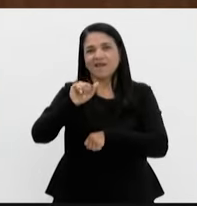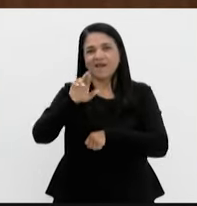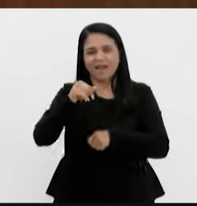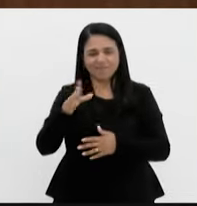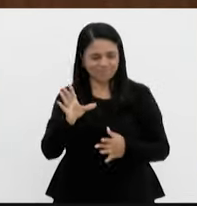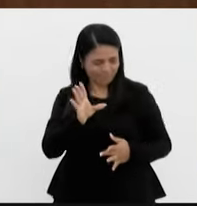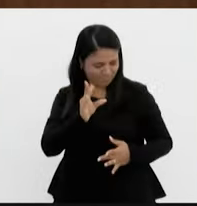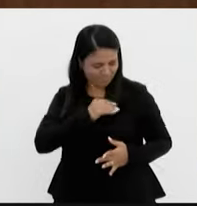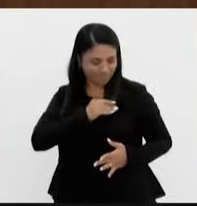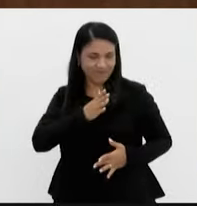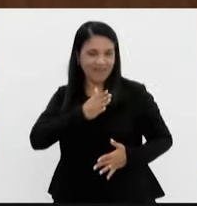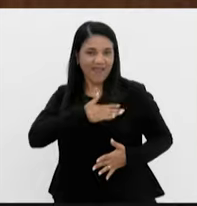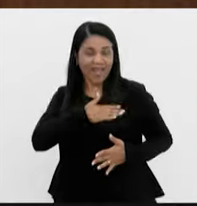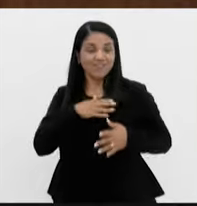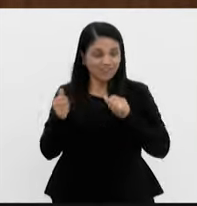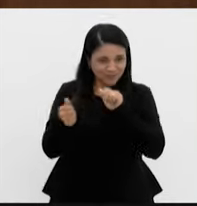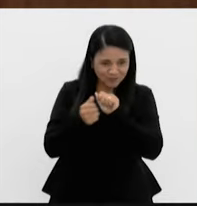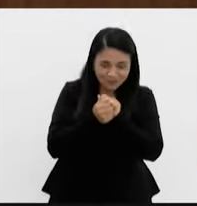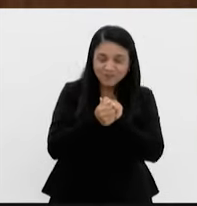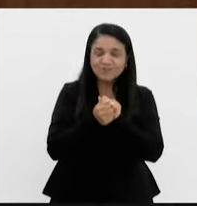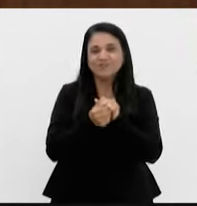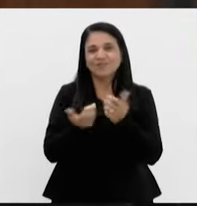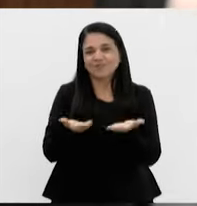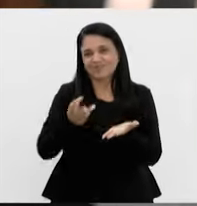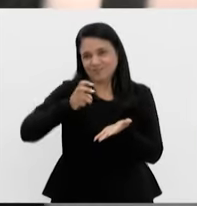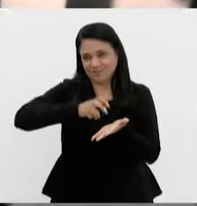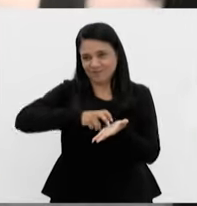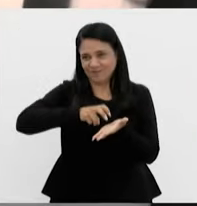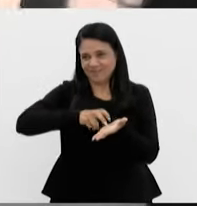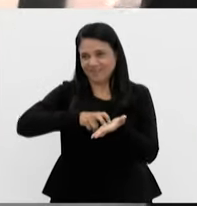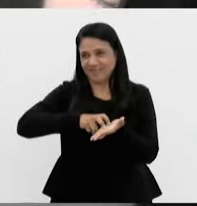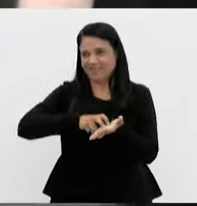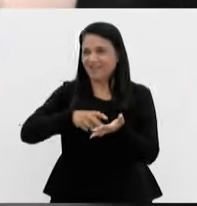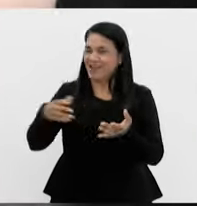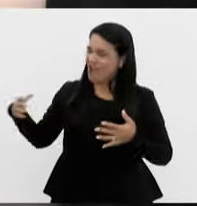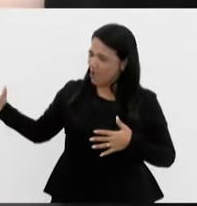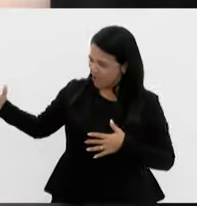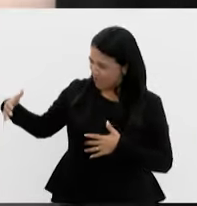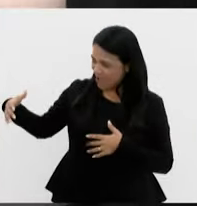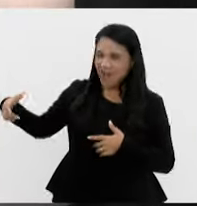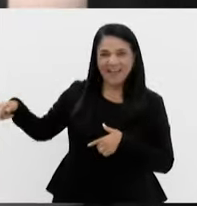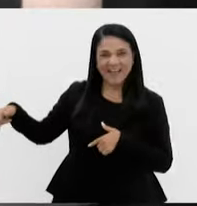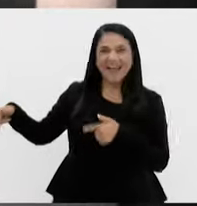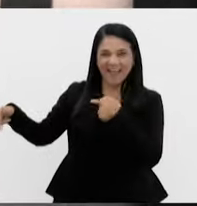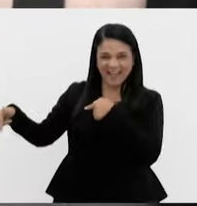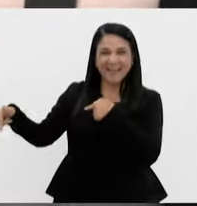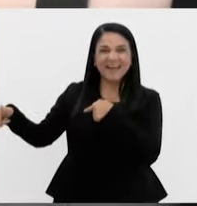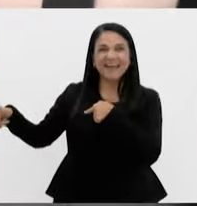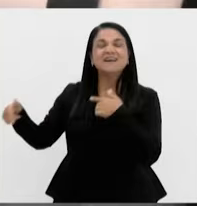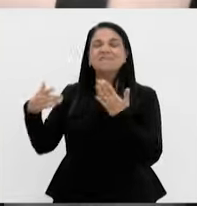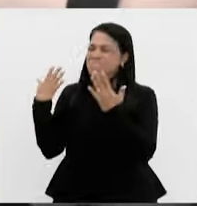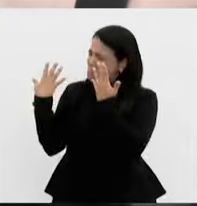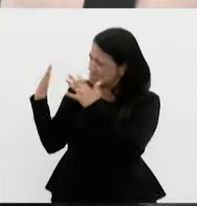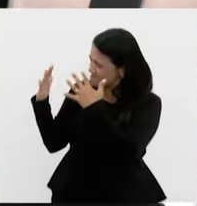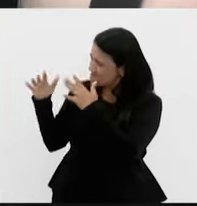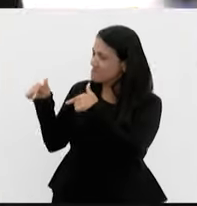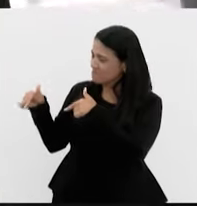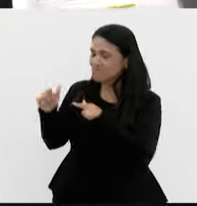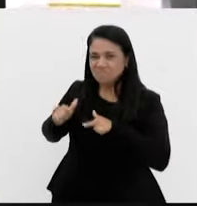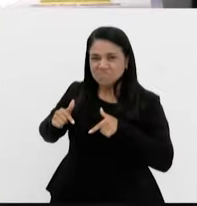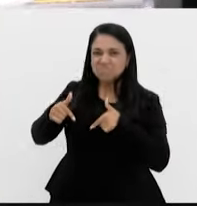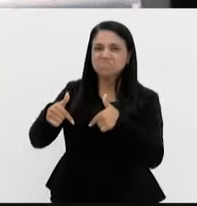adesivo tá até aqui a gente estava lá então que mais Ah aqui ó parabenizar a atitude